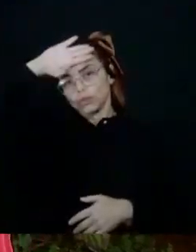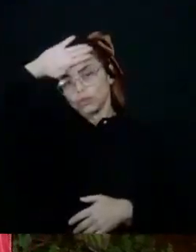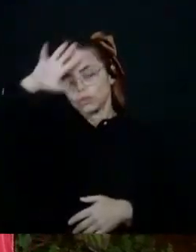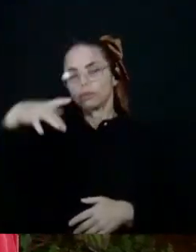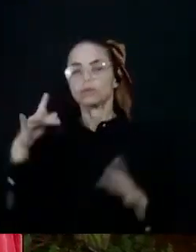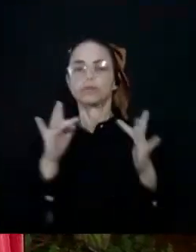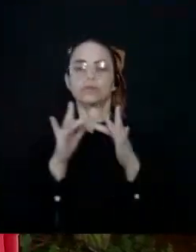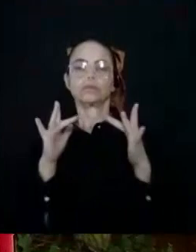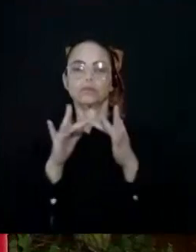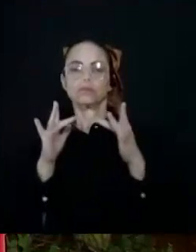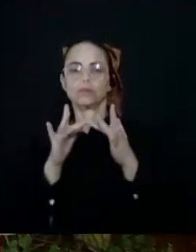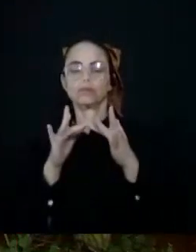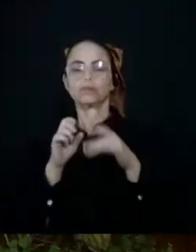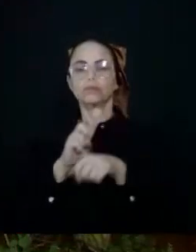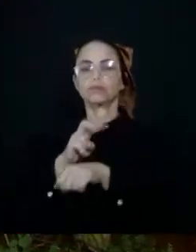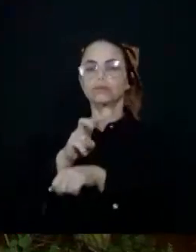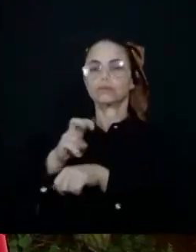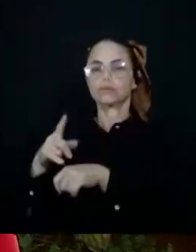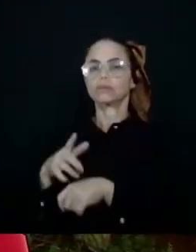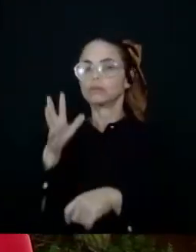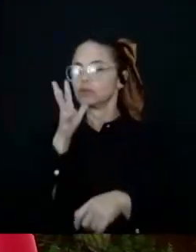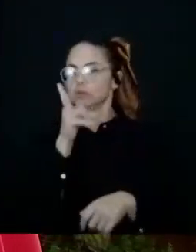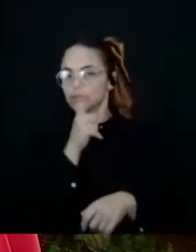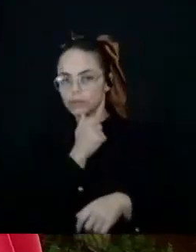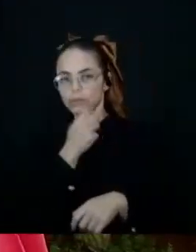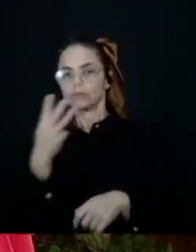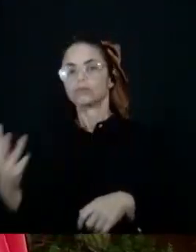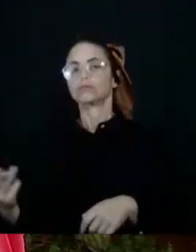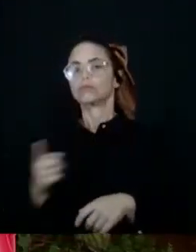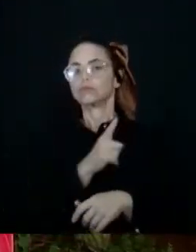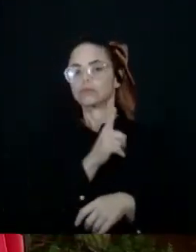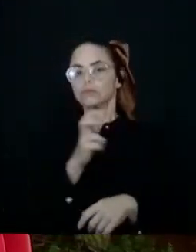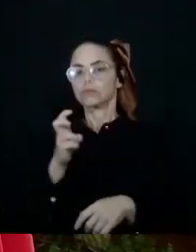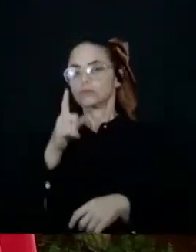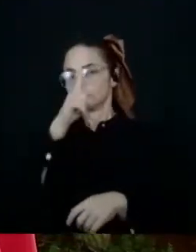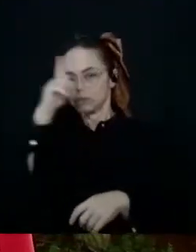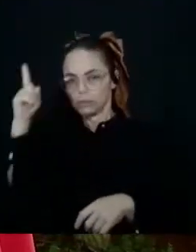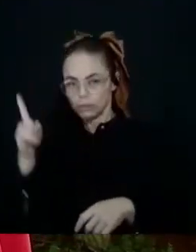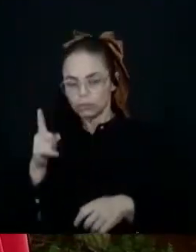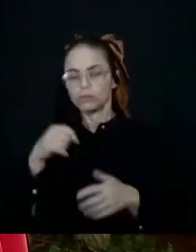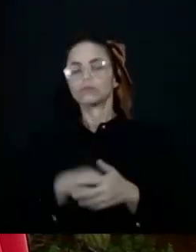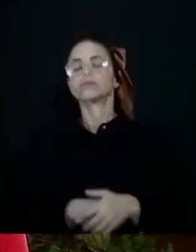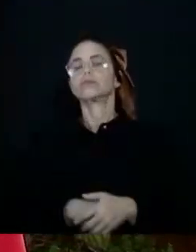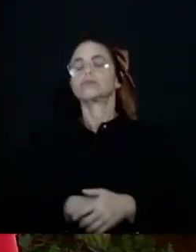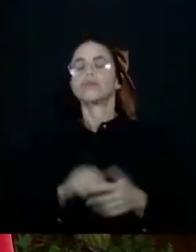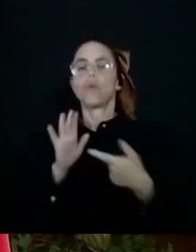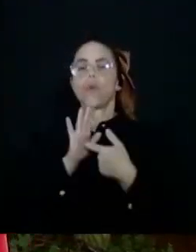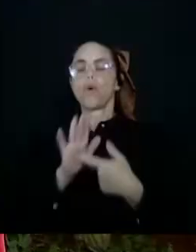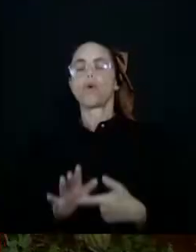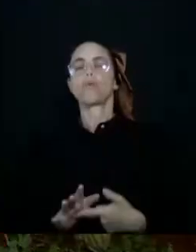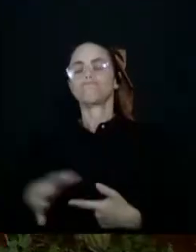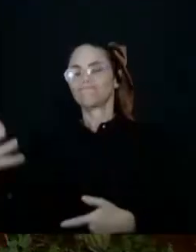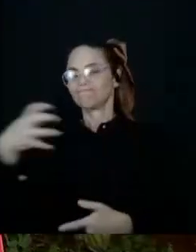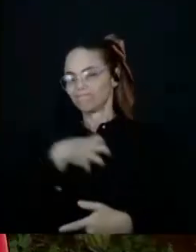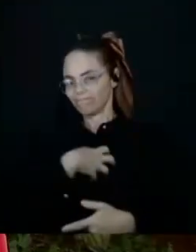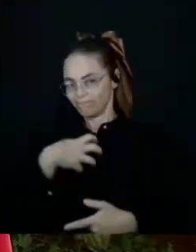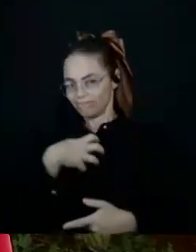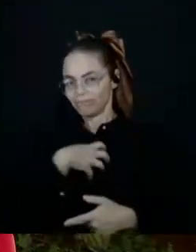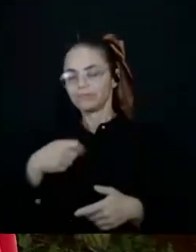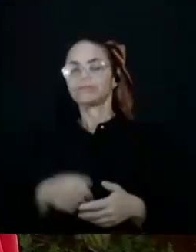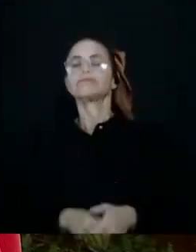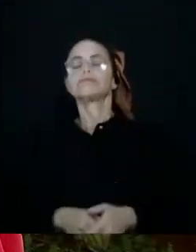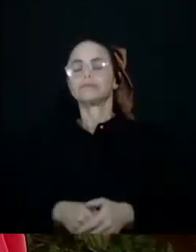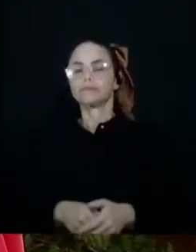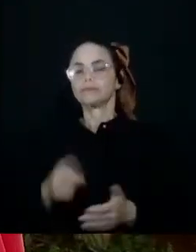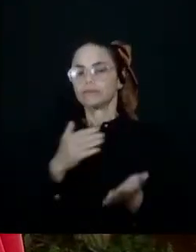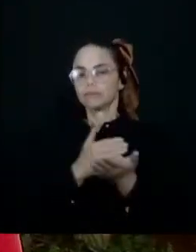esse vírus, pode demorar de 3 até 15 dias para manifestar alguns sintomas. E os sintomas começam com